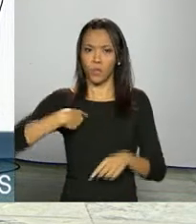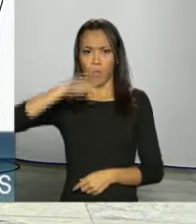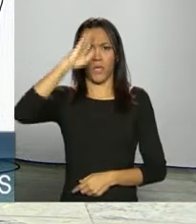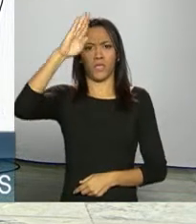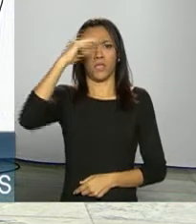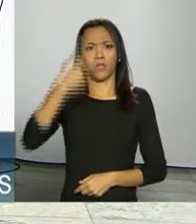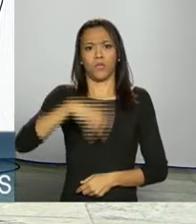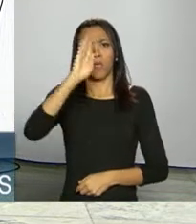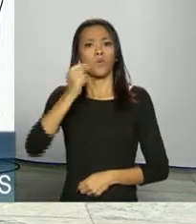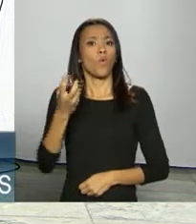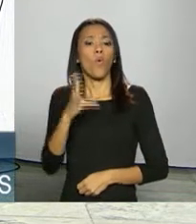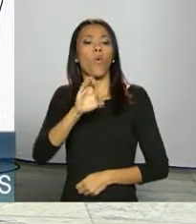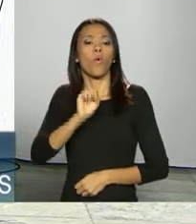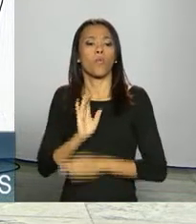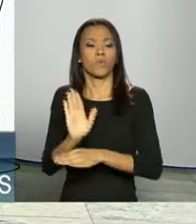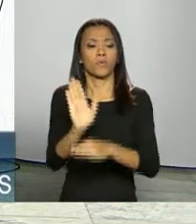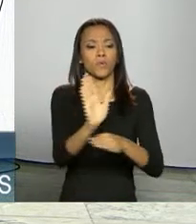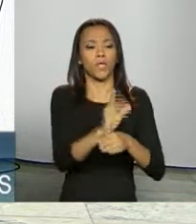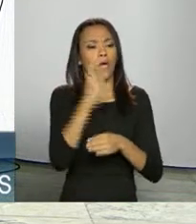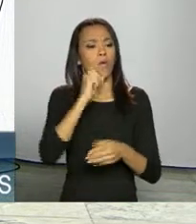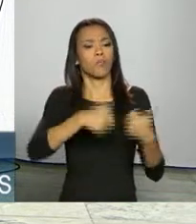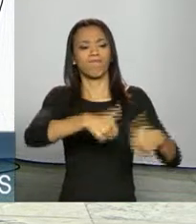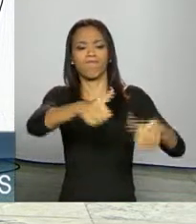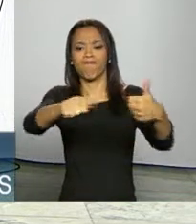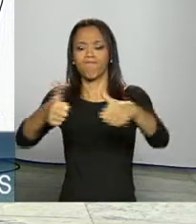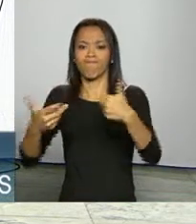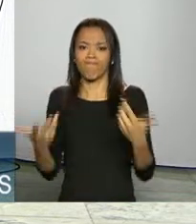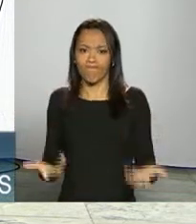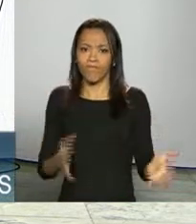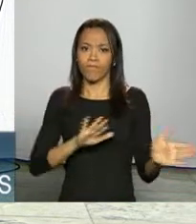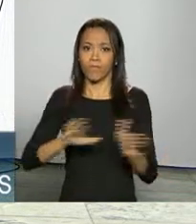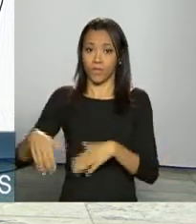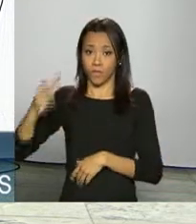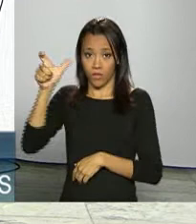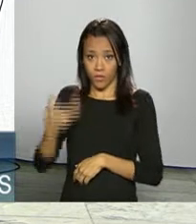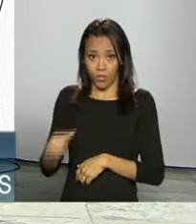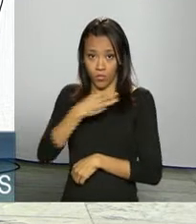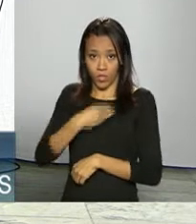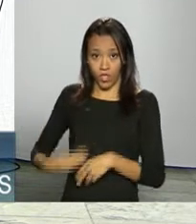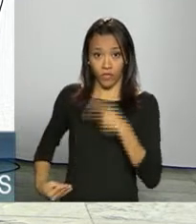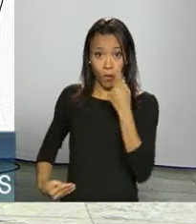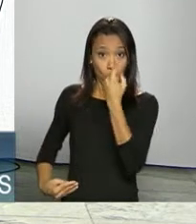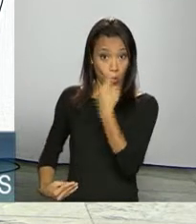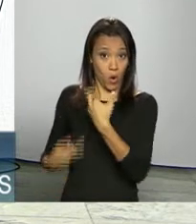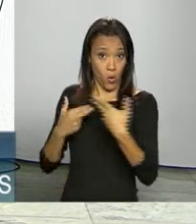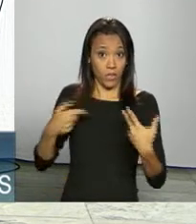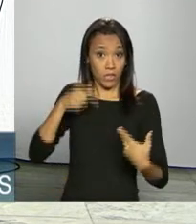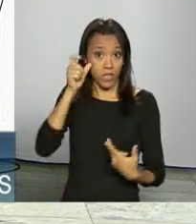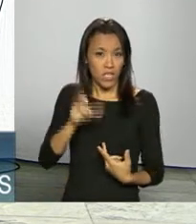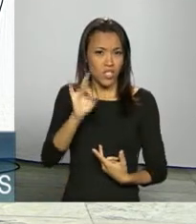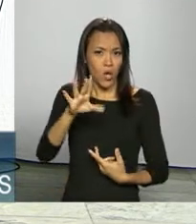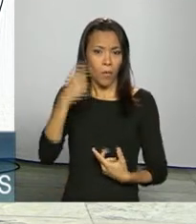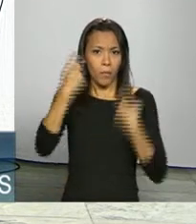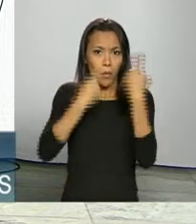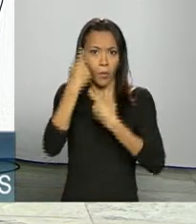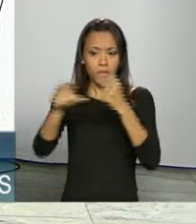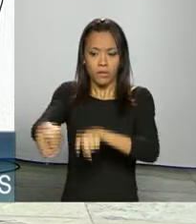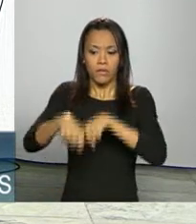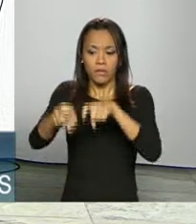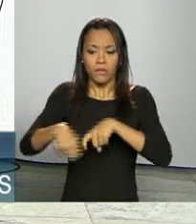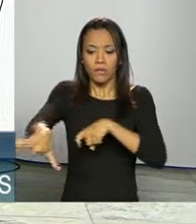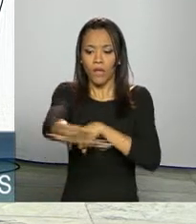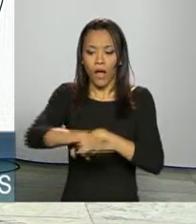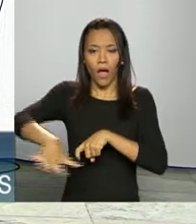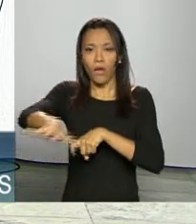de como é que você opera Checa a trabalha o ministro é uma coisa bem interessante a demanda não é mais Rural somente agora demanda